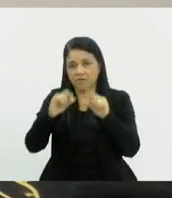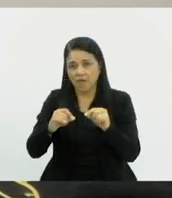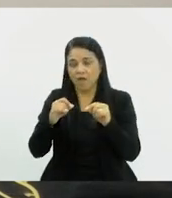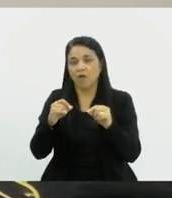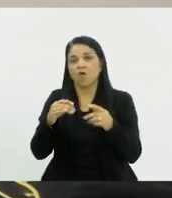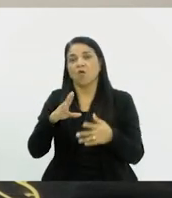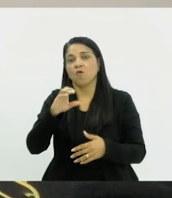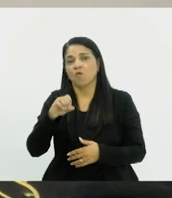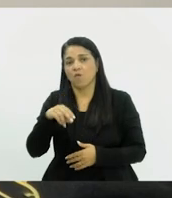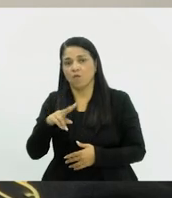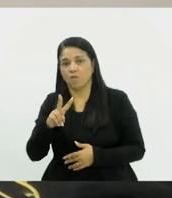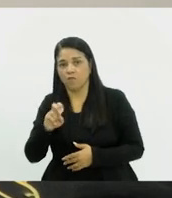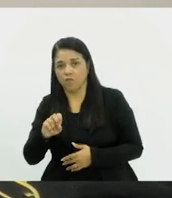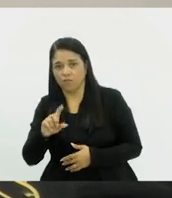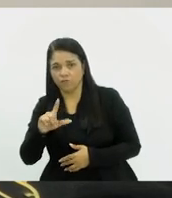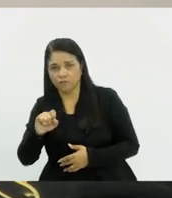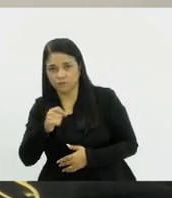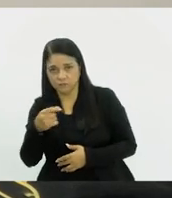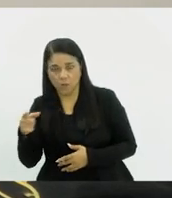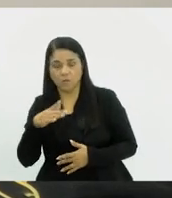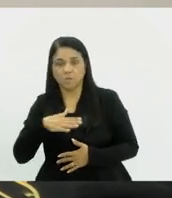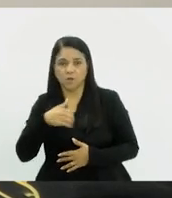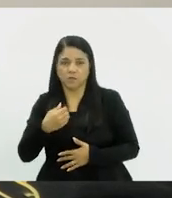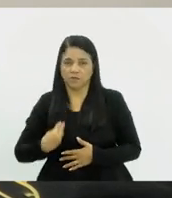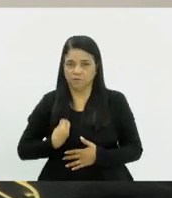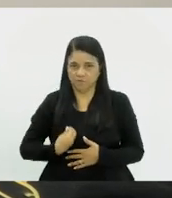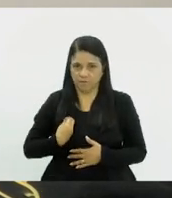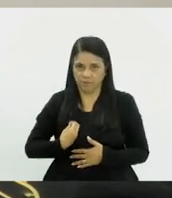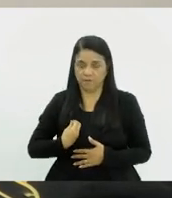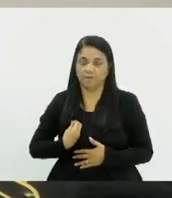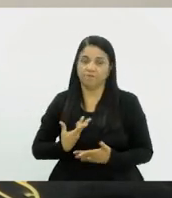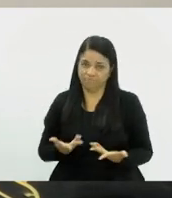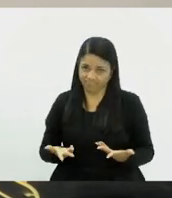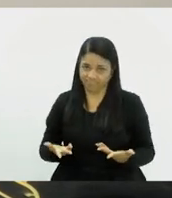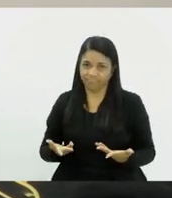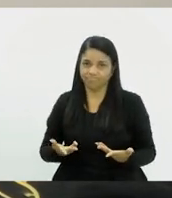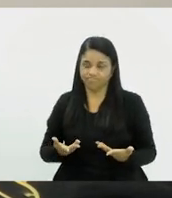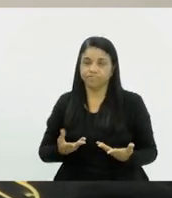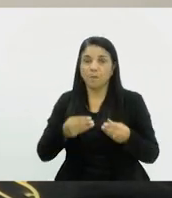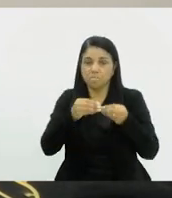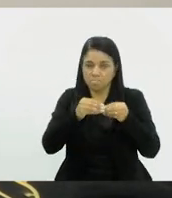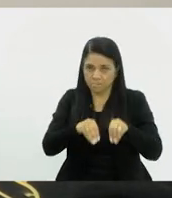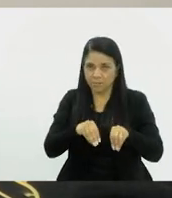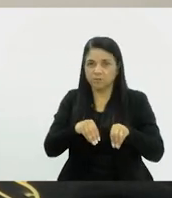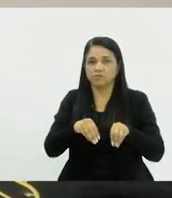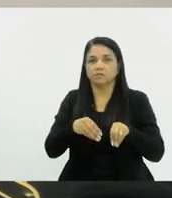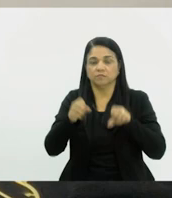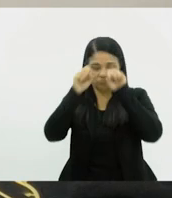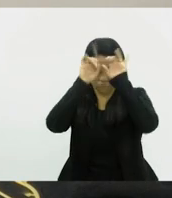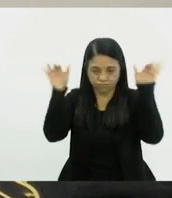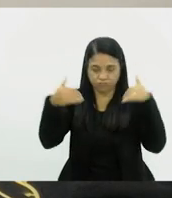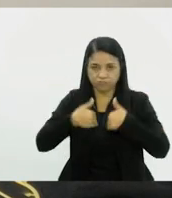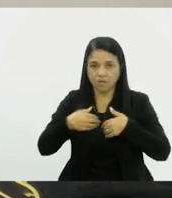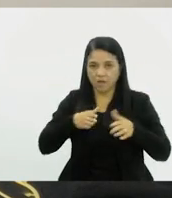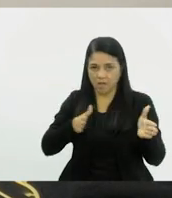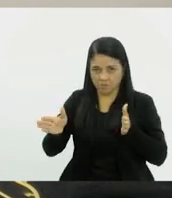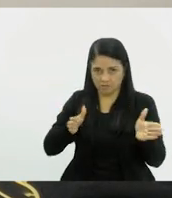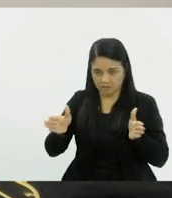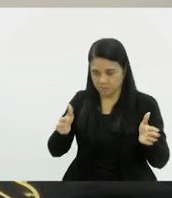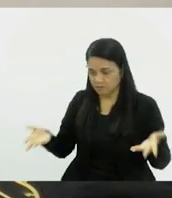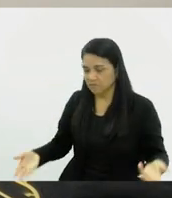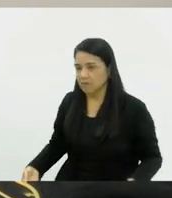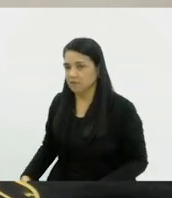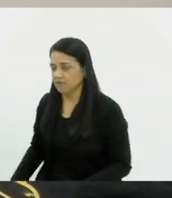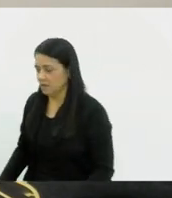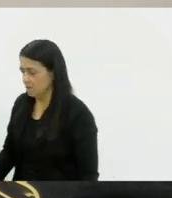tratamento para melhoria das condições de vida então que essa lógica também eh eh tá prejudicando esse acesso então nós propusemos também um